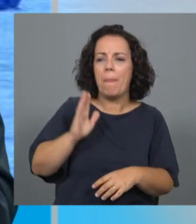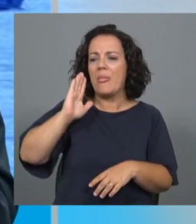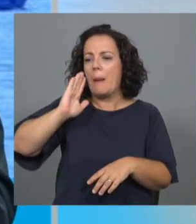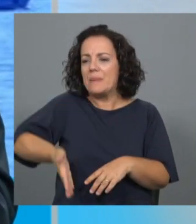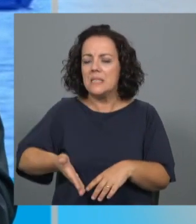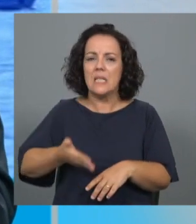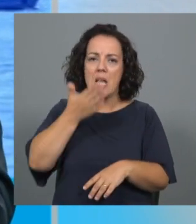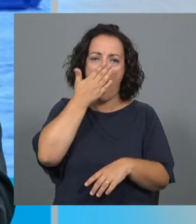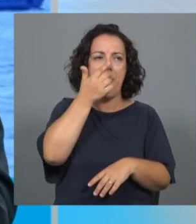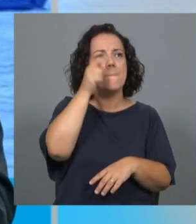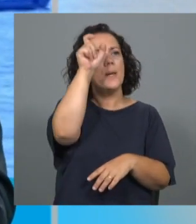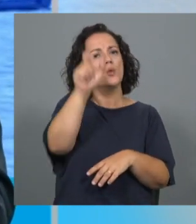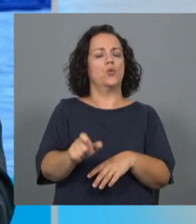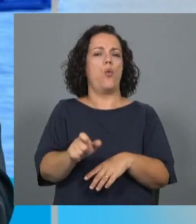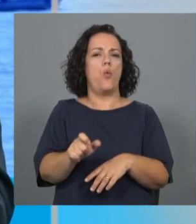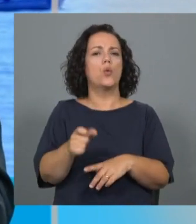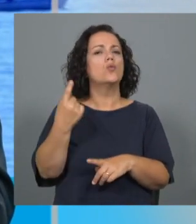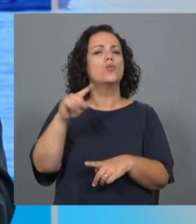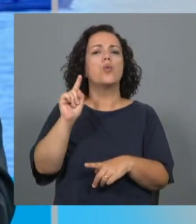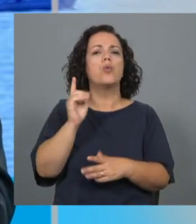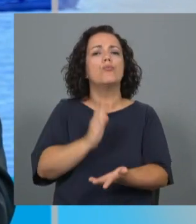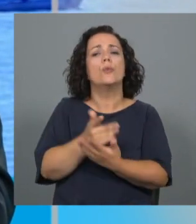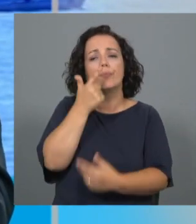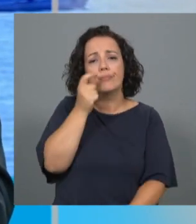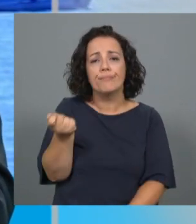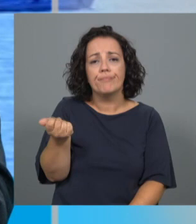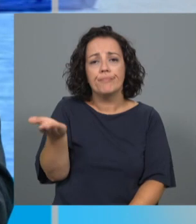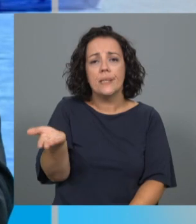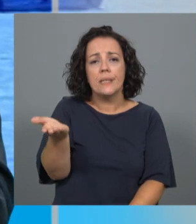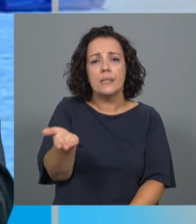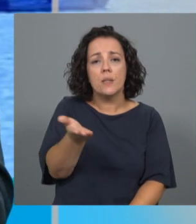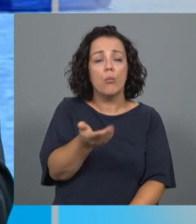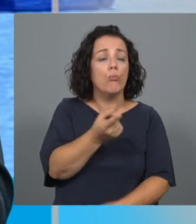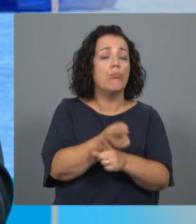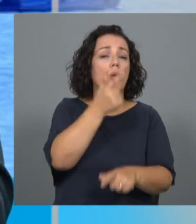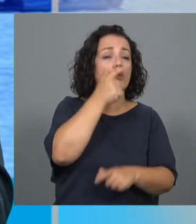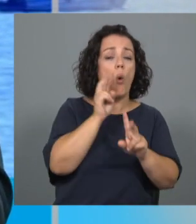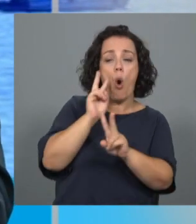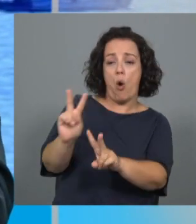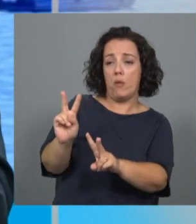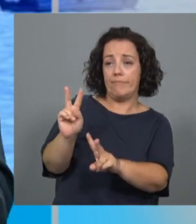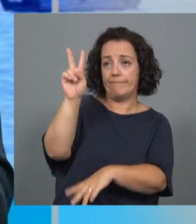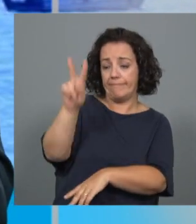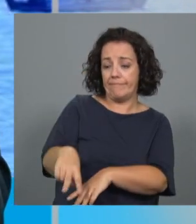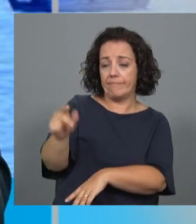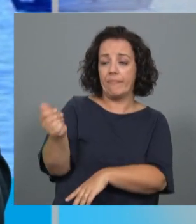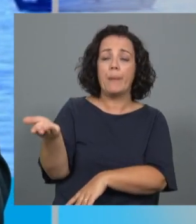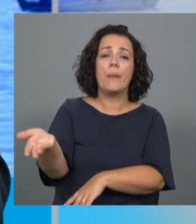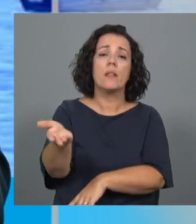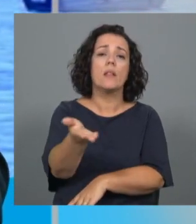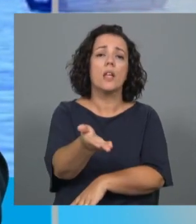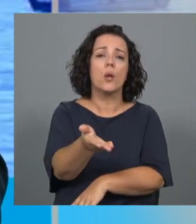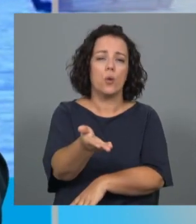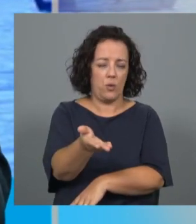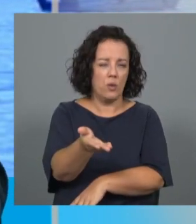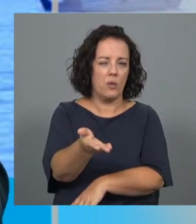uma pessoa e não só como um mendigo. Porque as pessoas olhavam para ele como um mendigo, como se não fosse uma pessoa. É